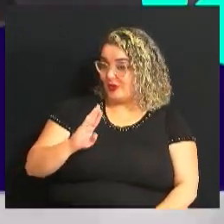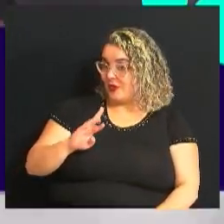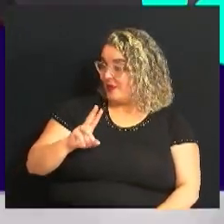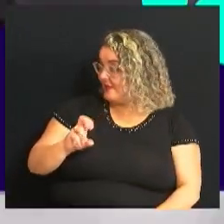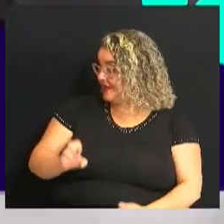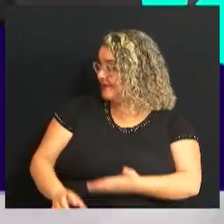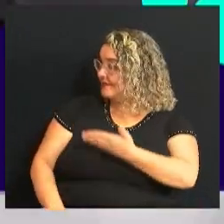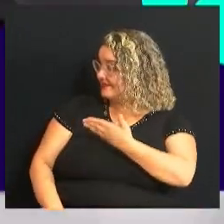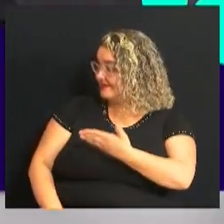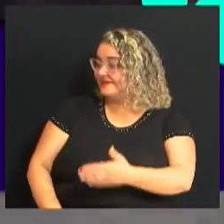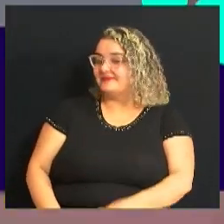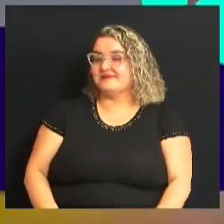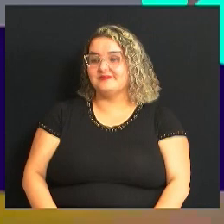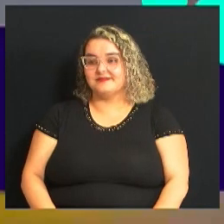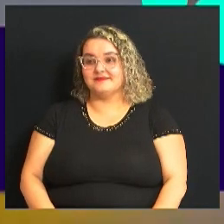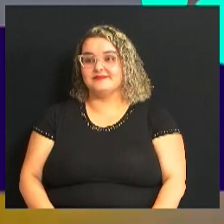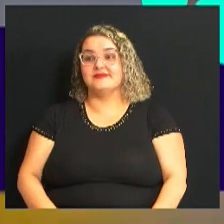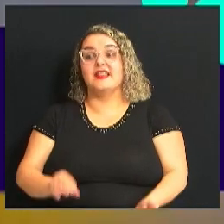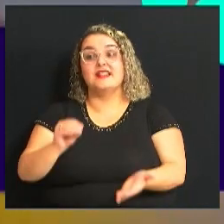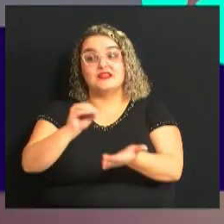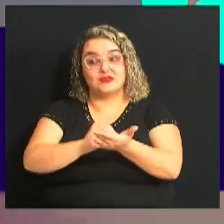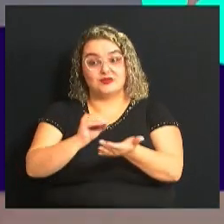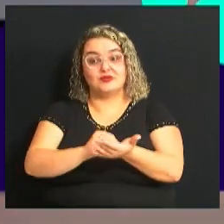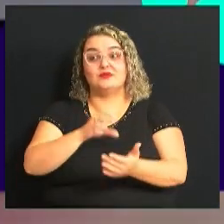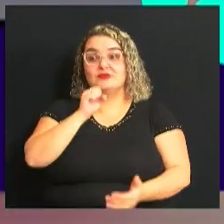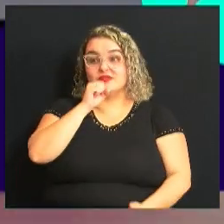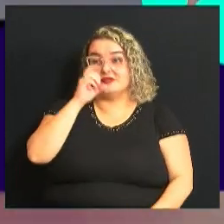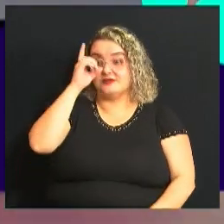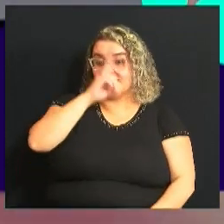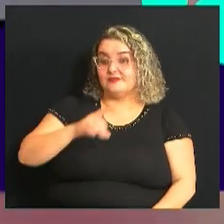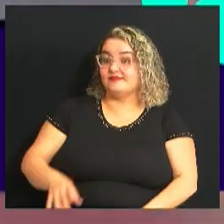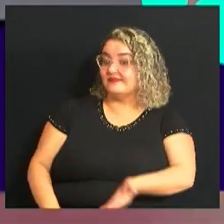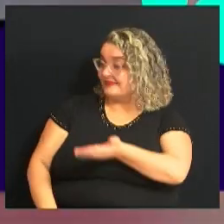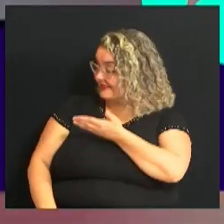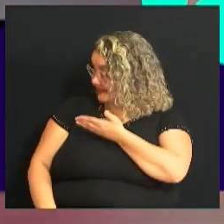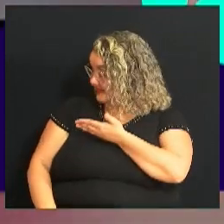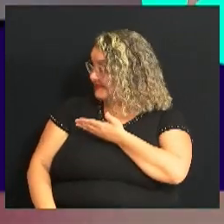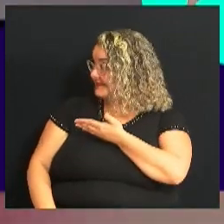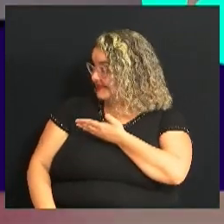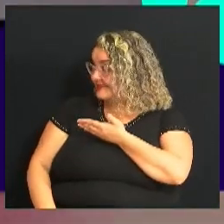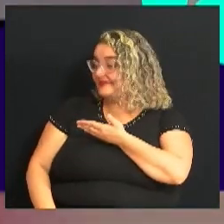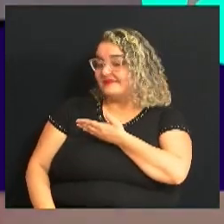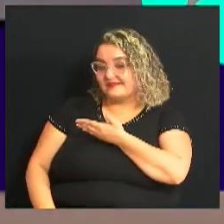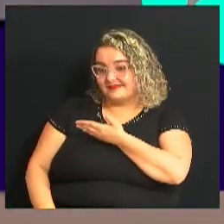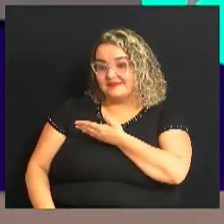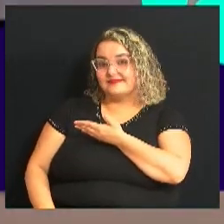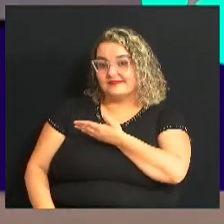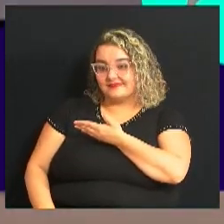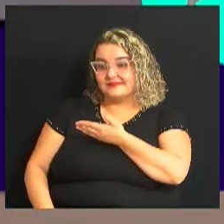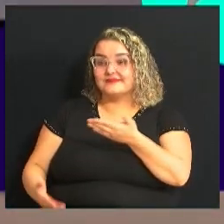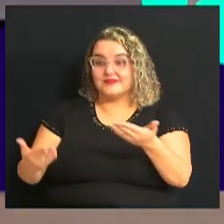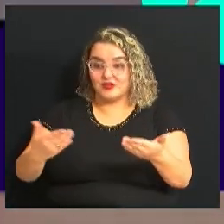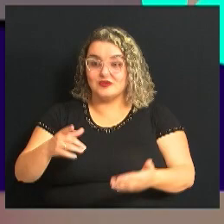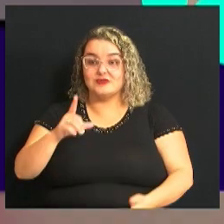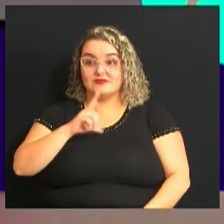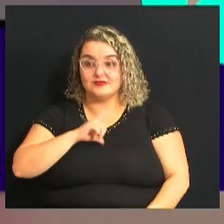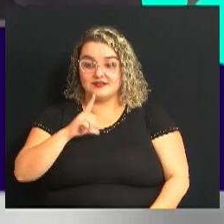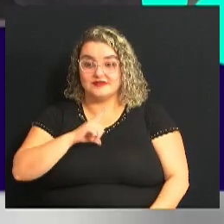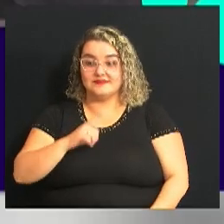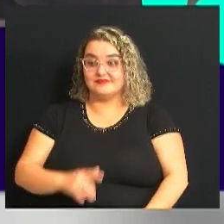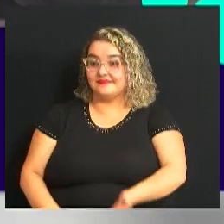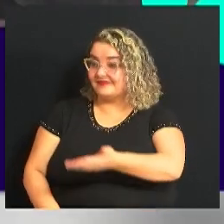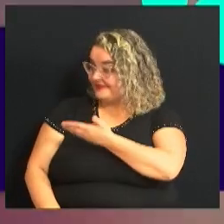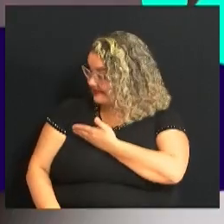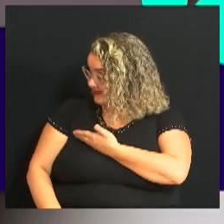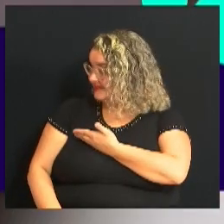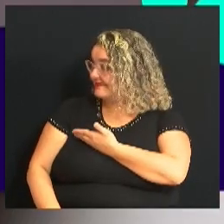tarde. Este é o último final de semana do Champions Beer, no Galeria Shopping. Hoje vai ter Queen Experience,